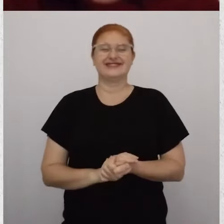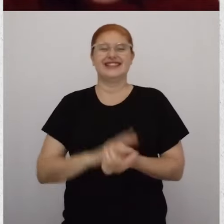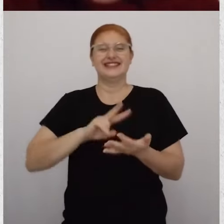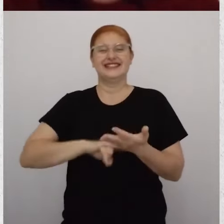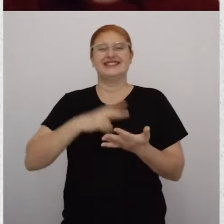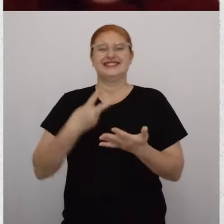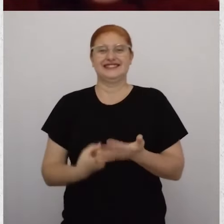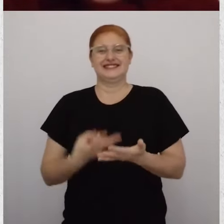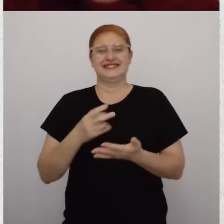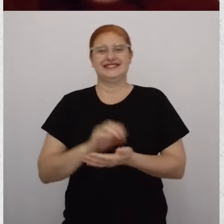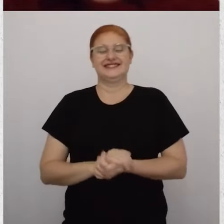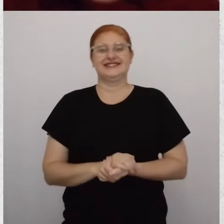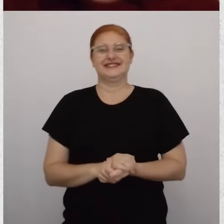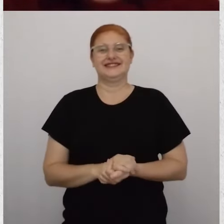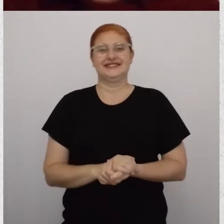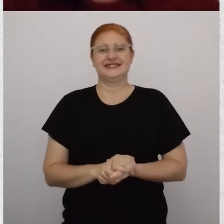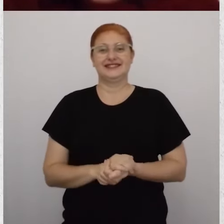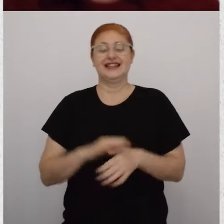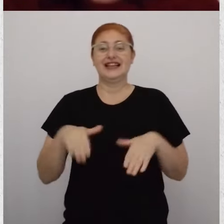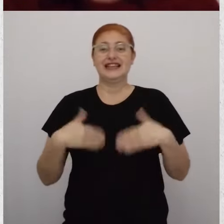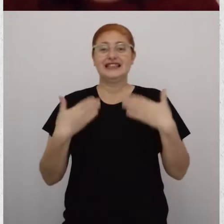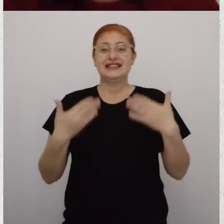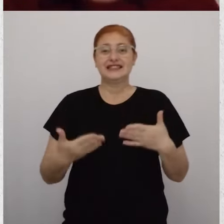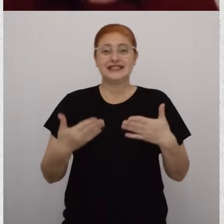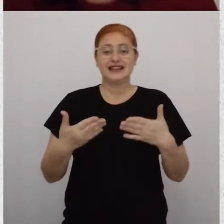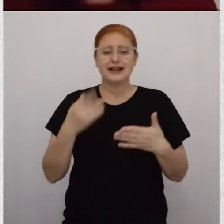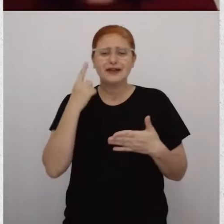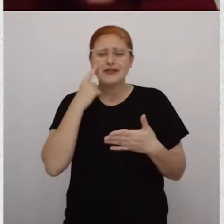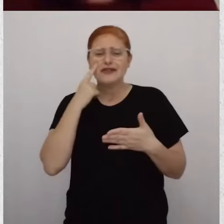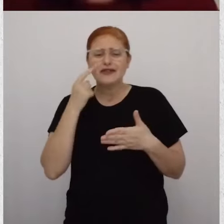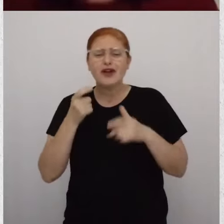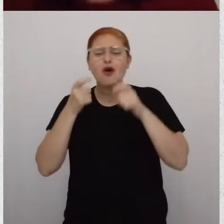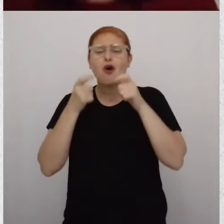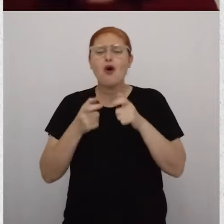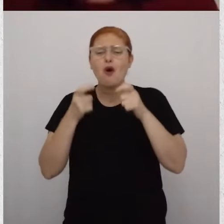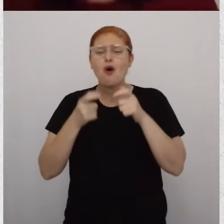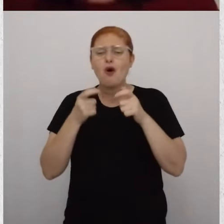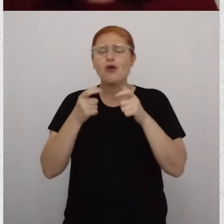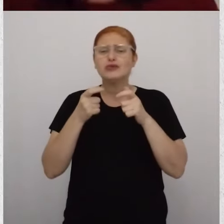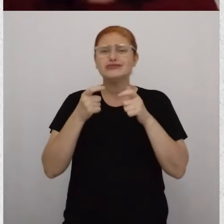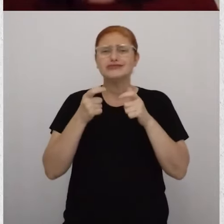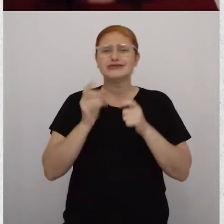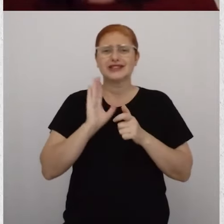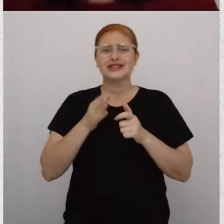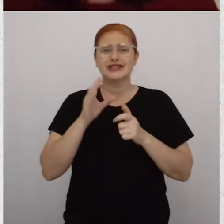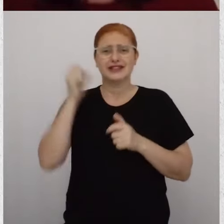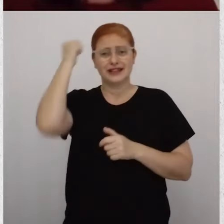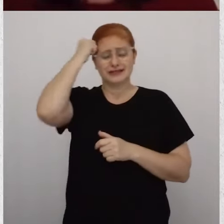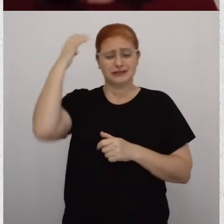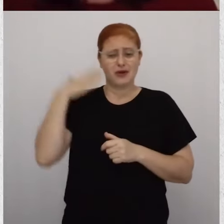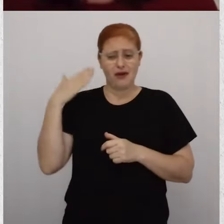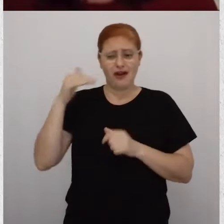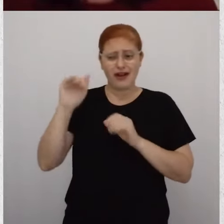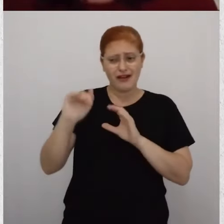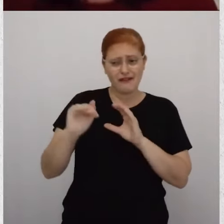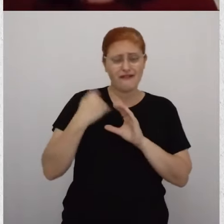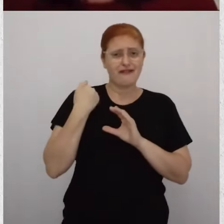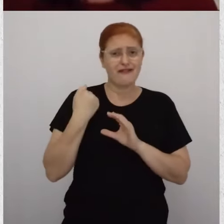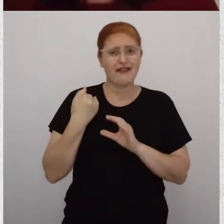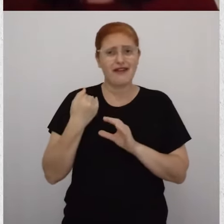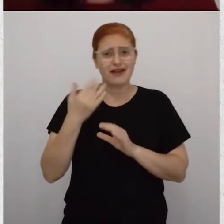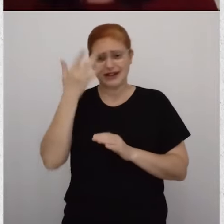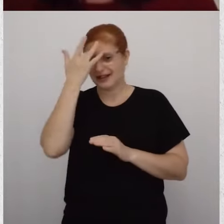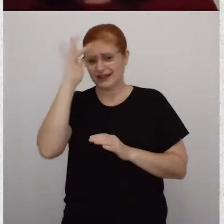para Libras. E aí eu tenho que chegar em algum lugar onde a Simone mandou essa solicitação, que eu não estou